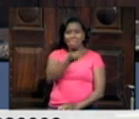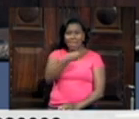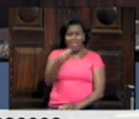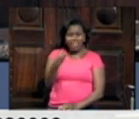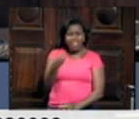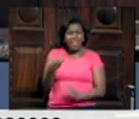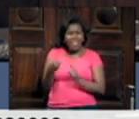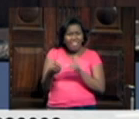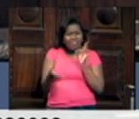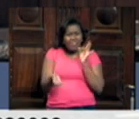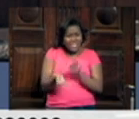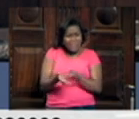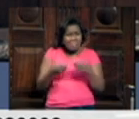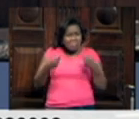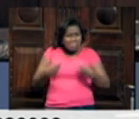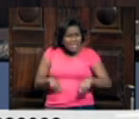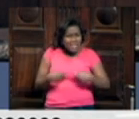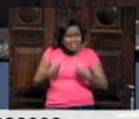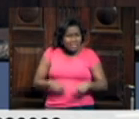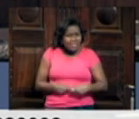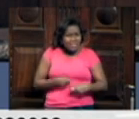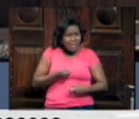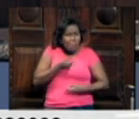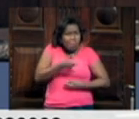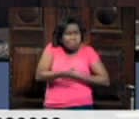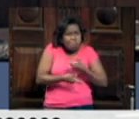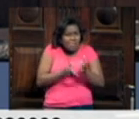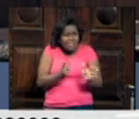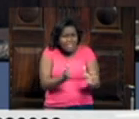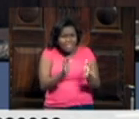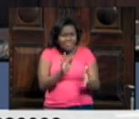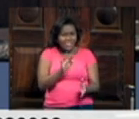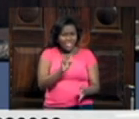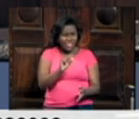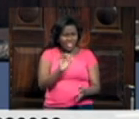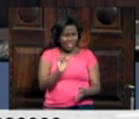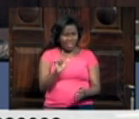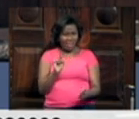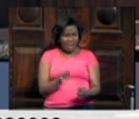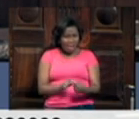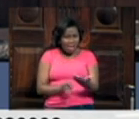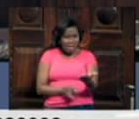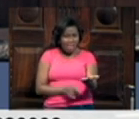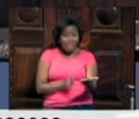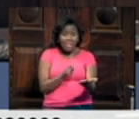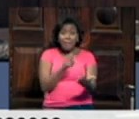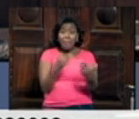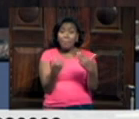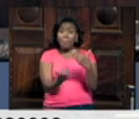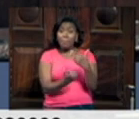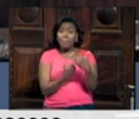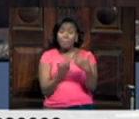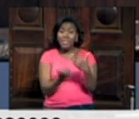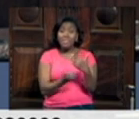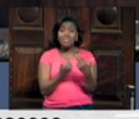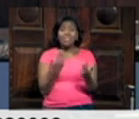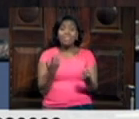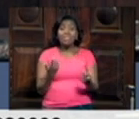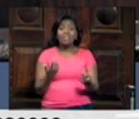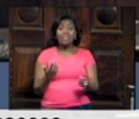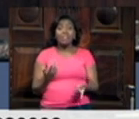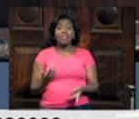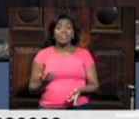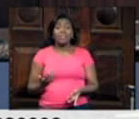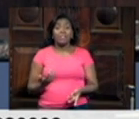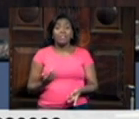realmente precisa de incentivo fiscal? Uma empresa é dado